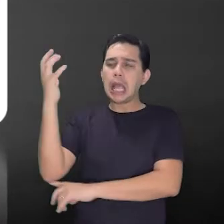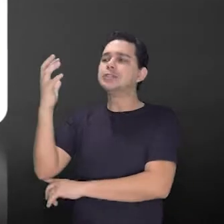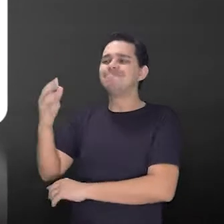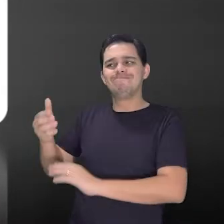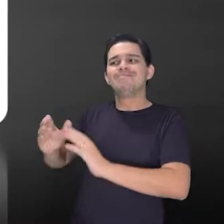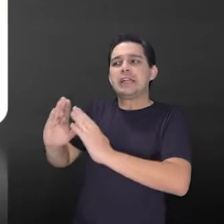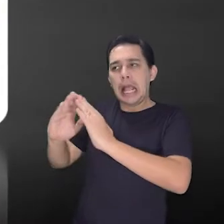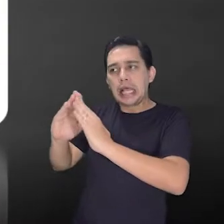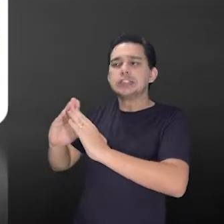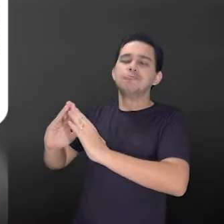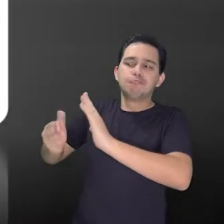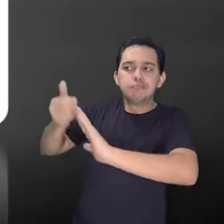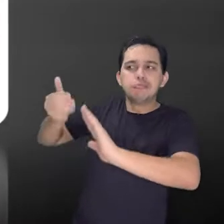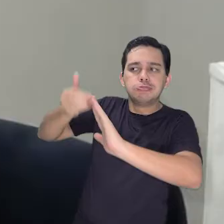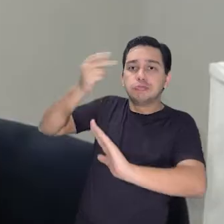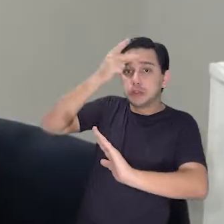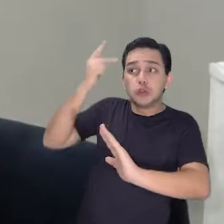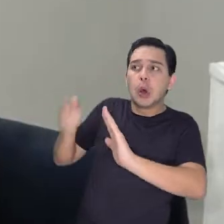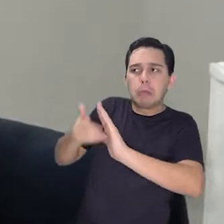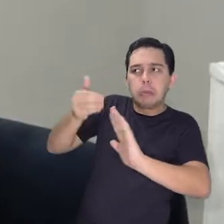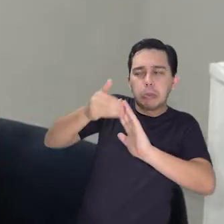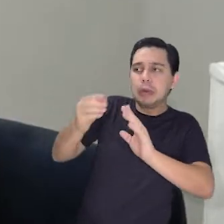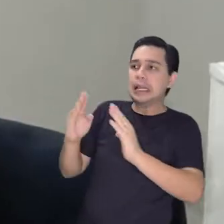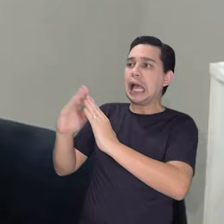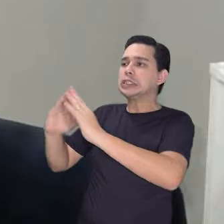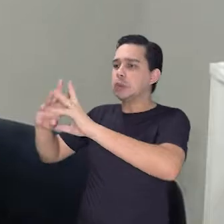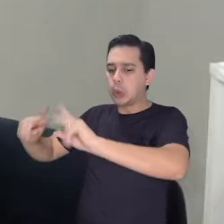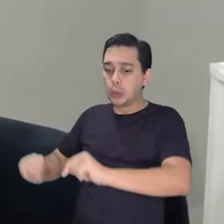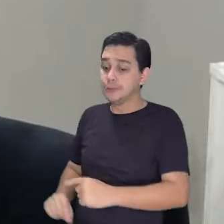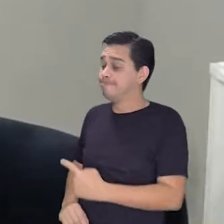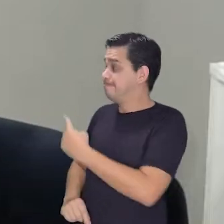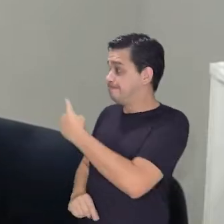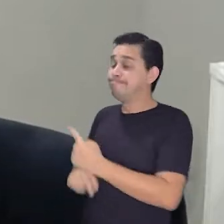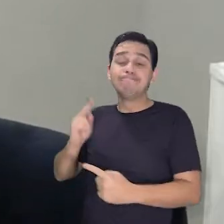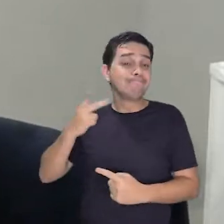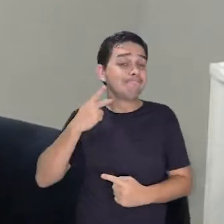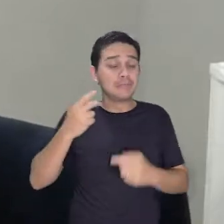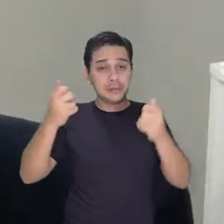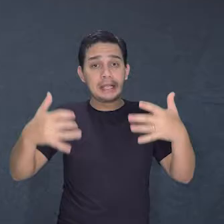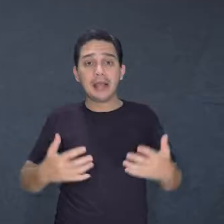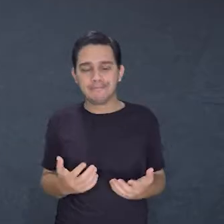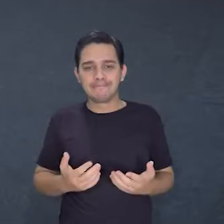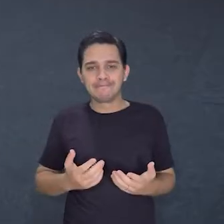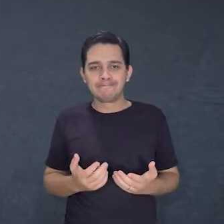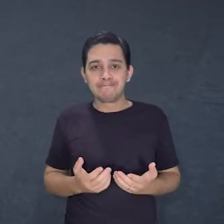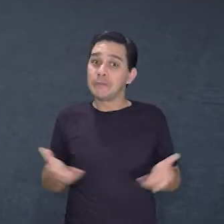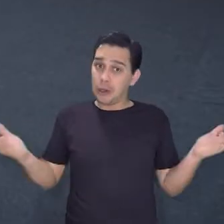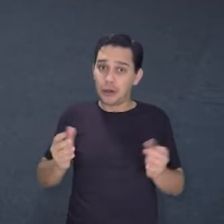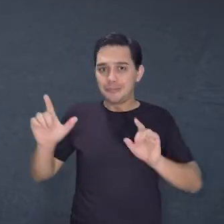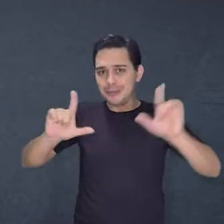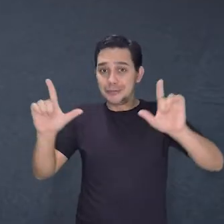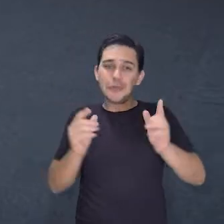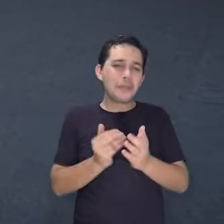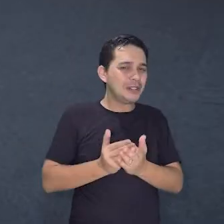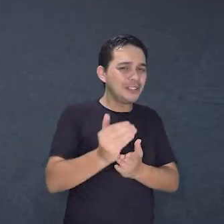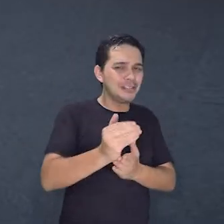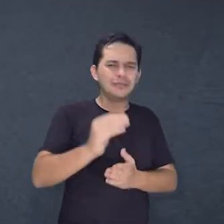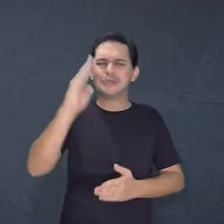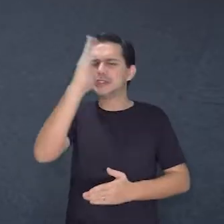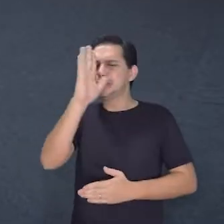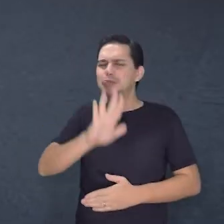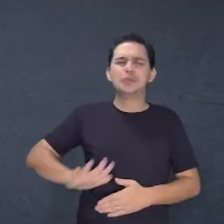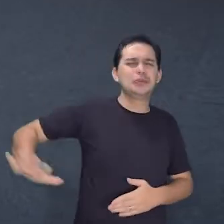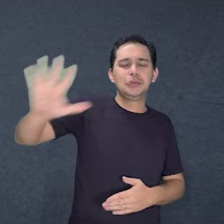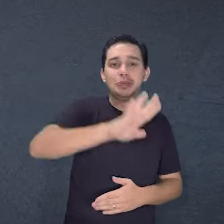proteção ambiental de Maçambaba, com o promotor de justiça Vinícius Lameira. Está no ar para todo o Brasil,